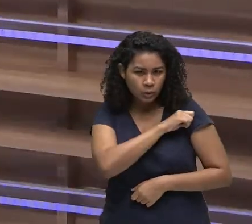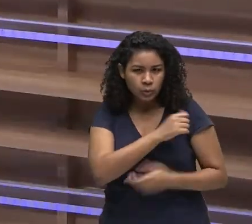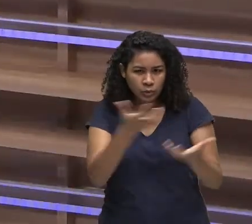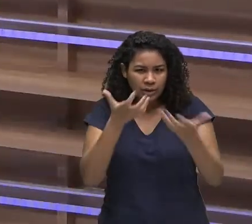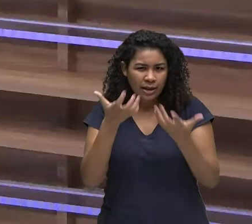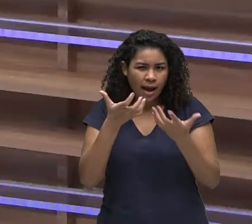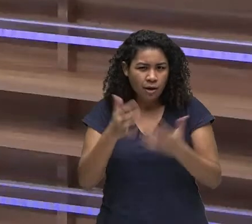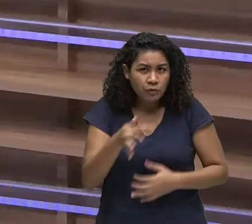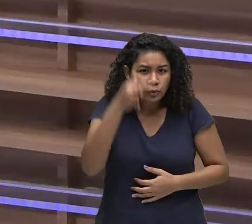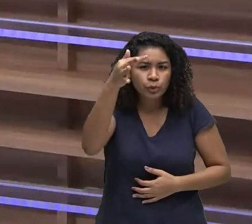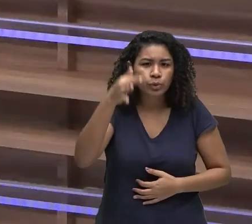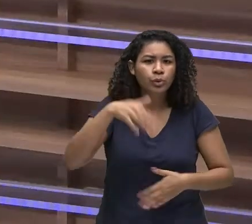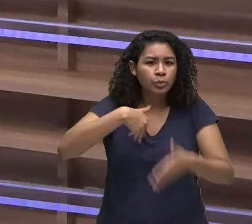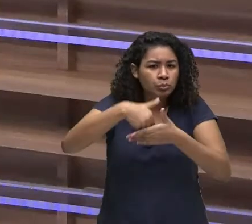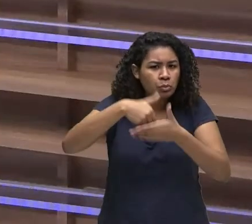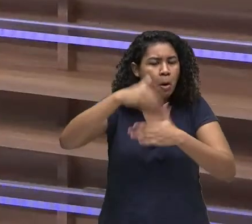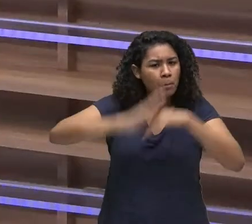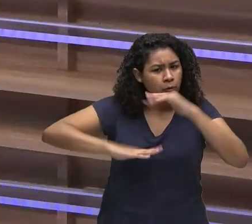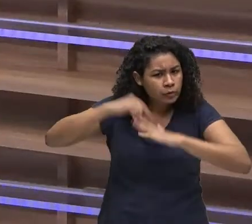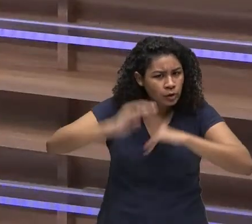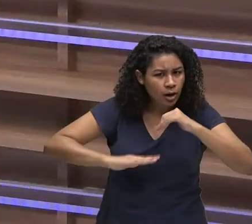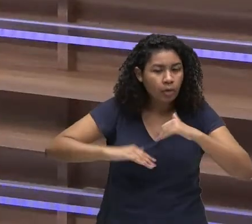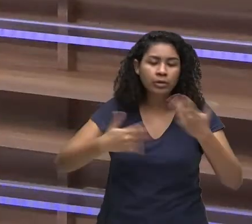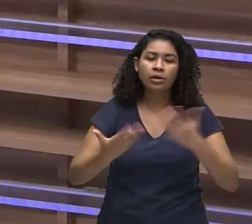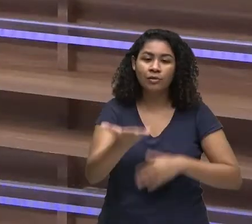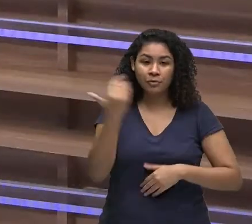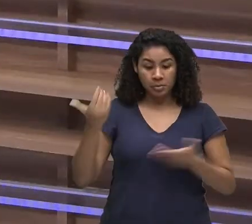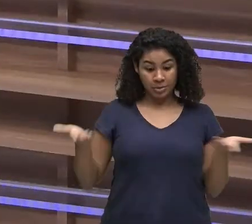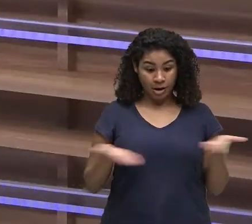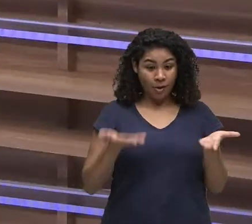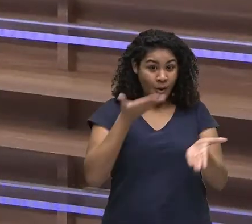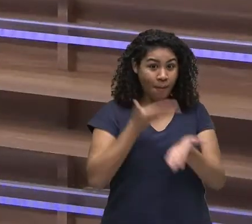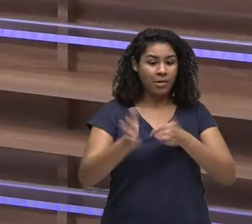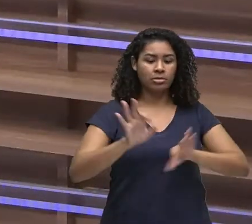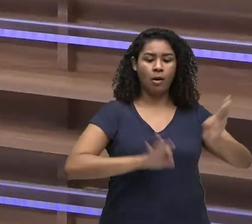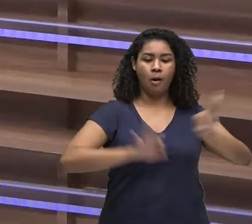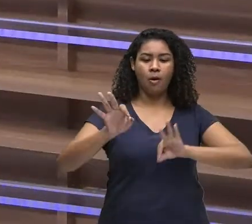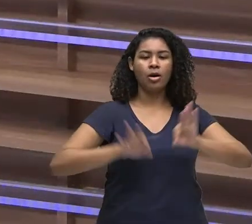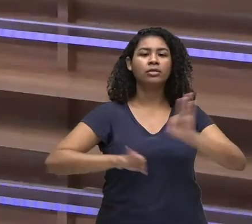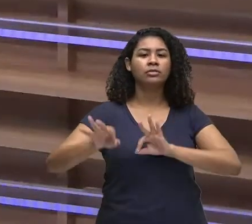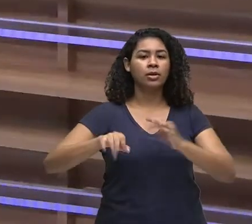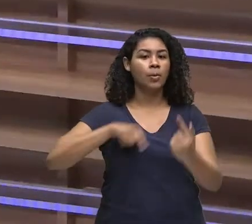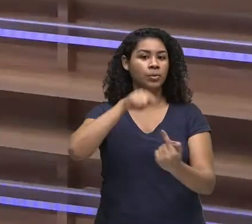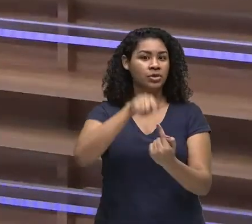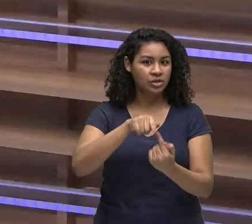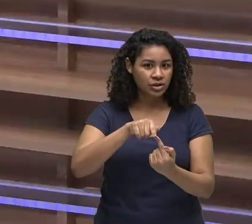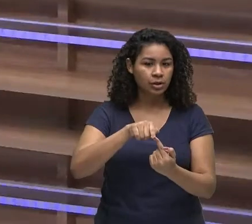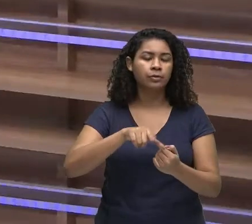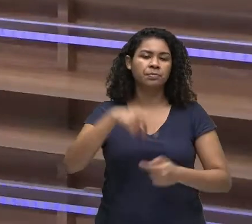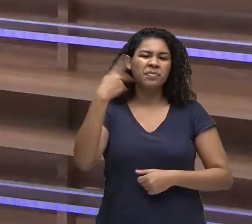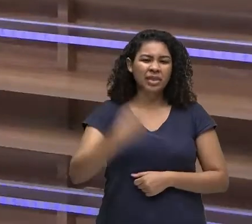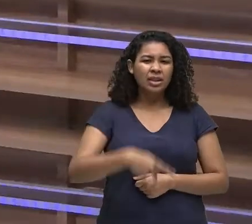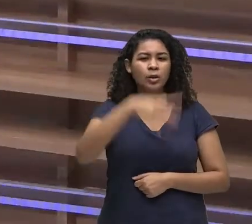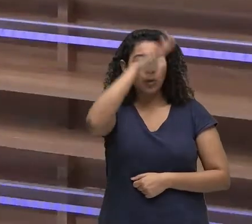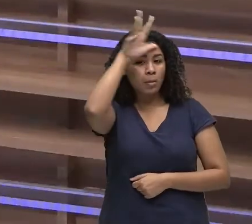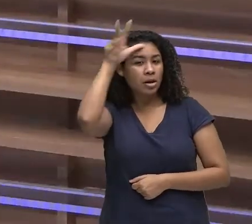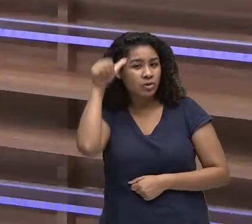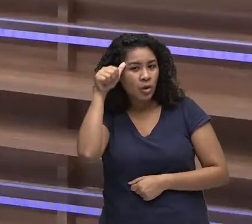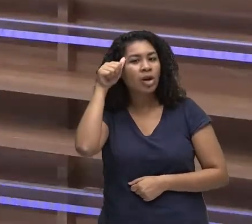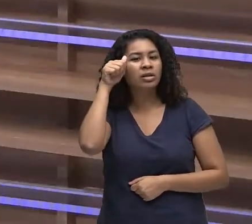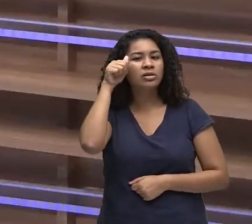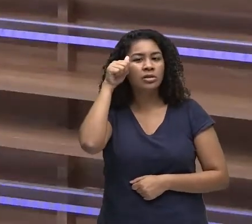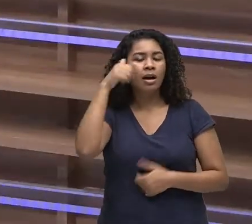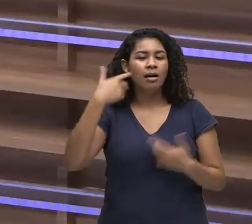começar a construir esse projeto de vida. Para eu ser jogador de futebol no Amazonas, não temos tanta